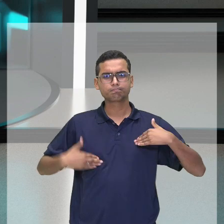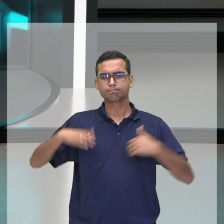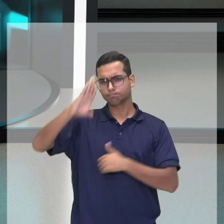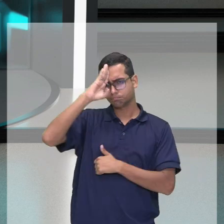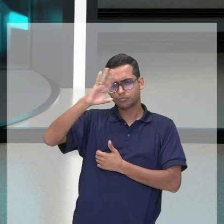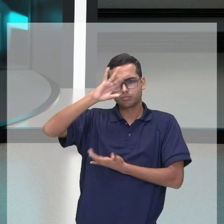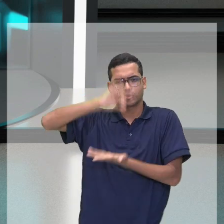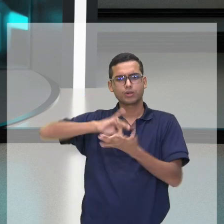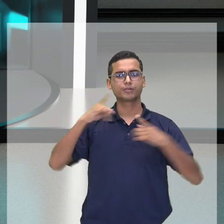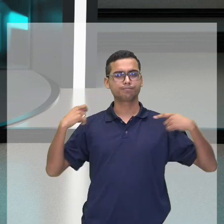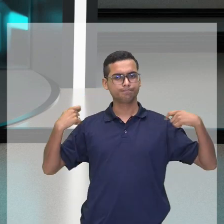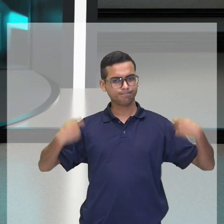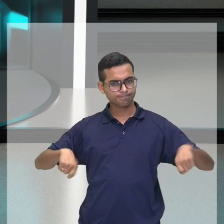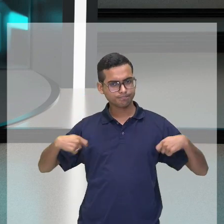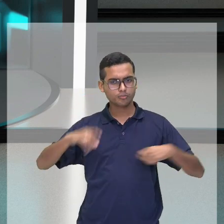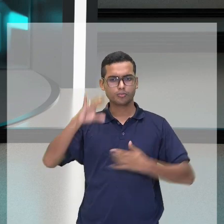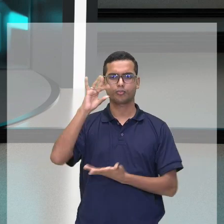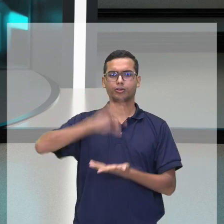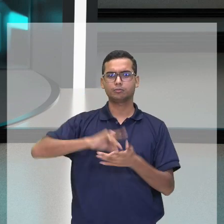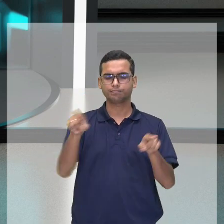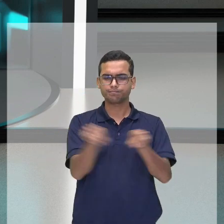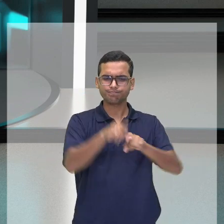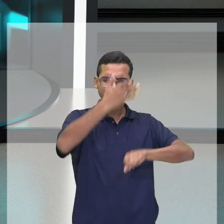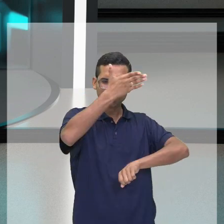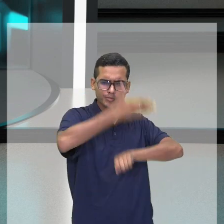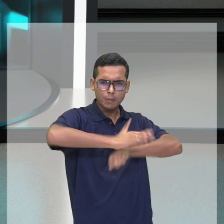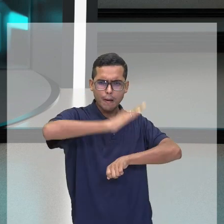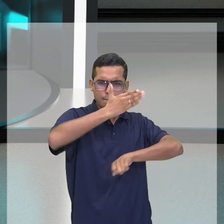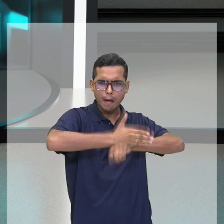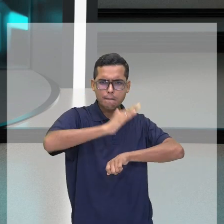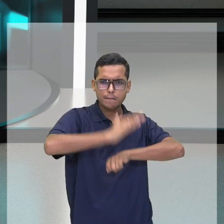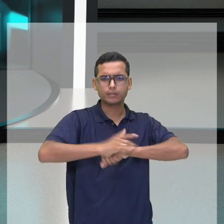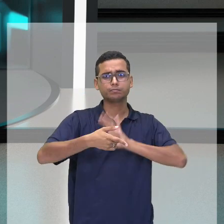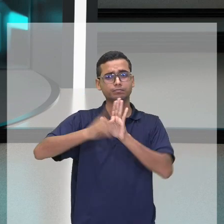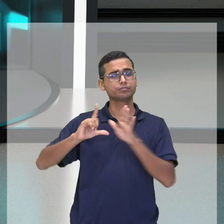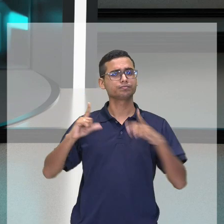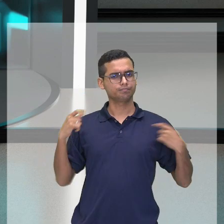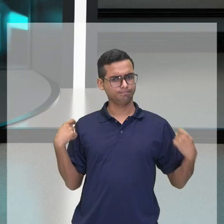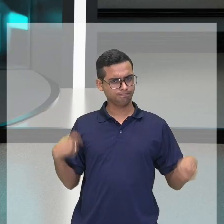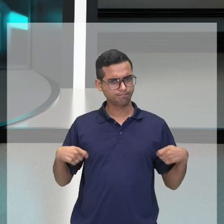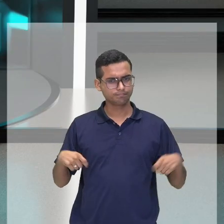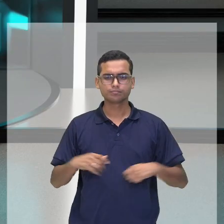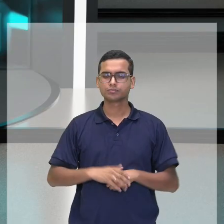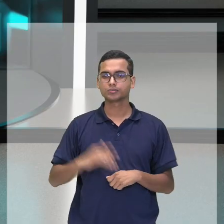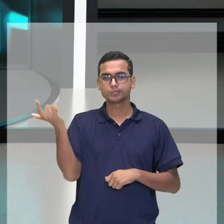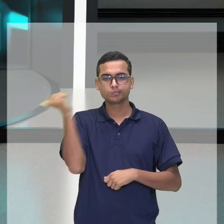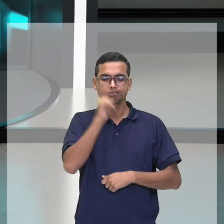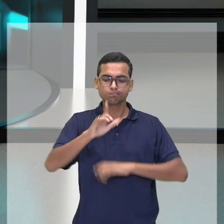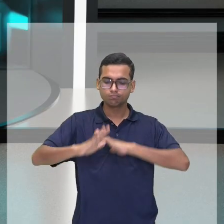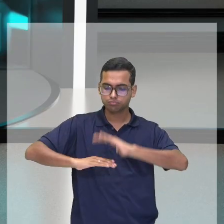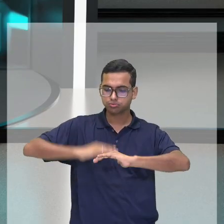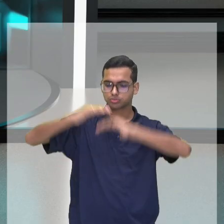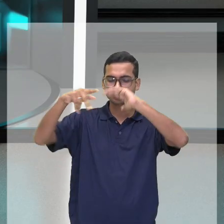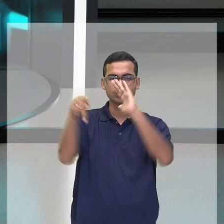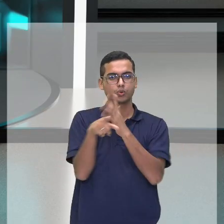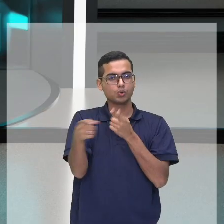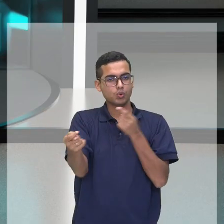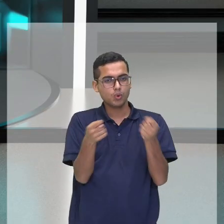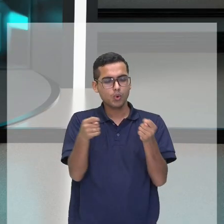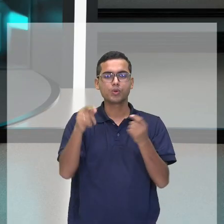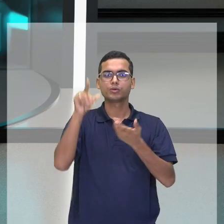que é necessário um treino, né? Exige bastante treino para você desenvolver esse controle